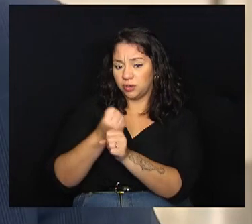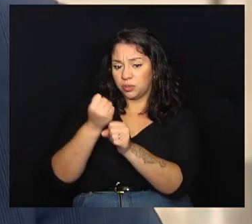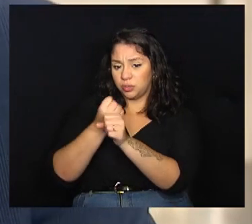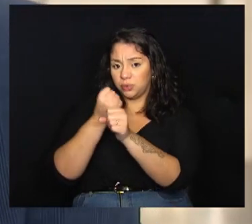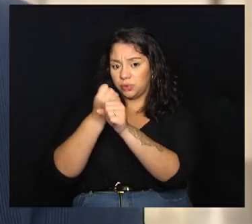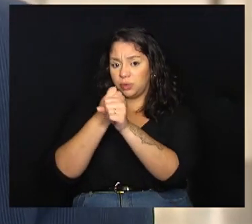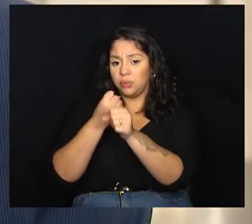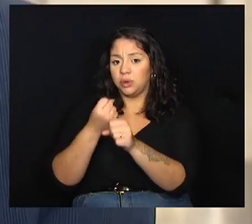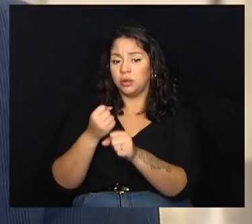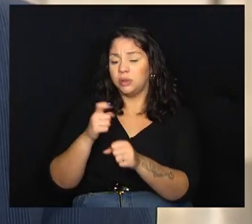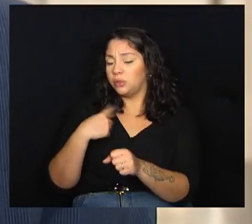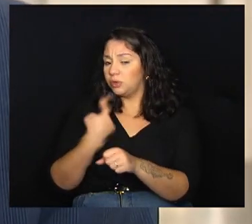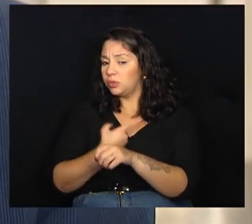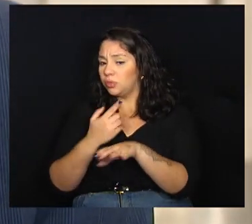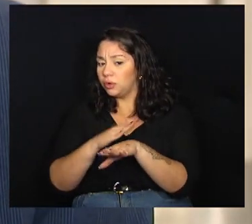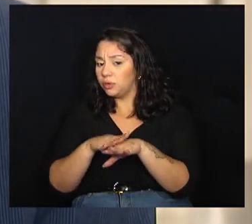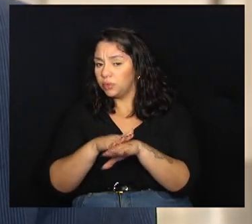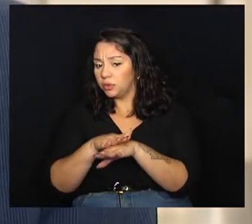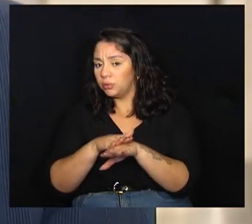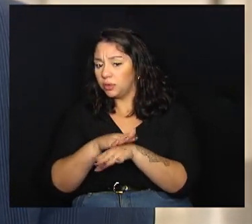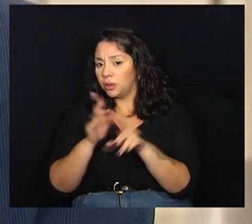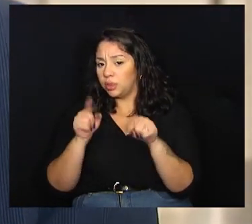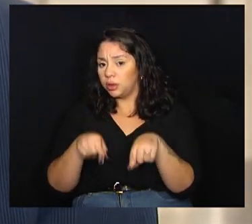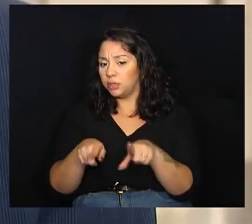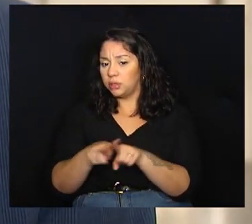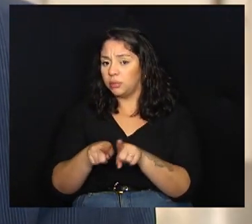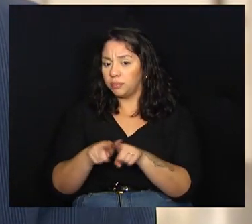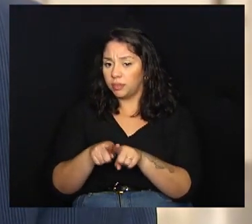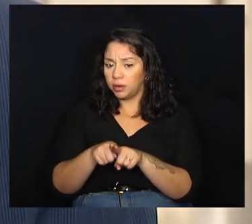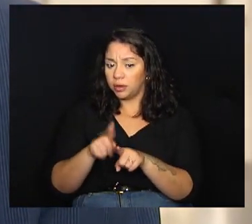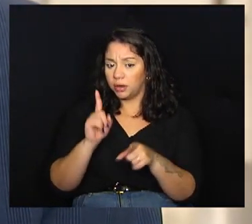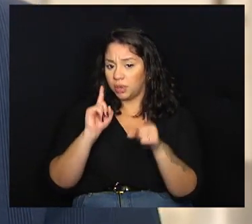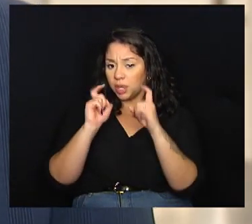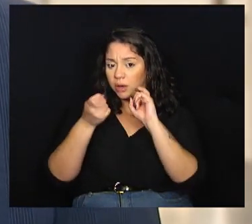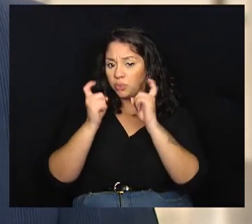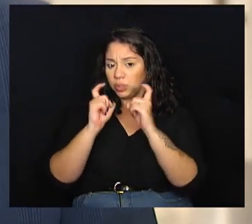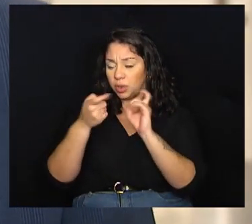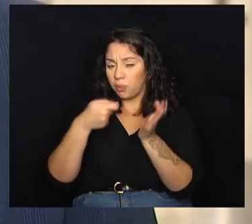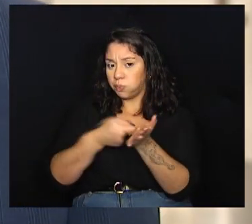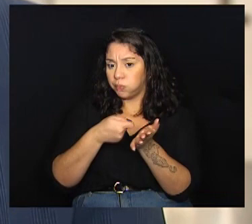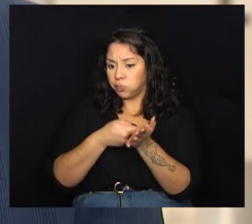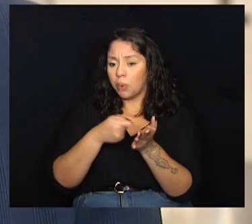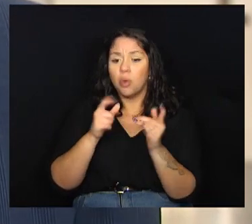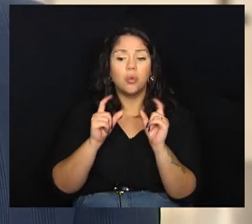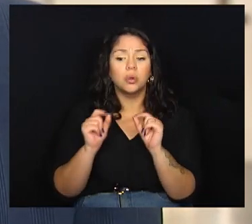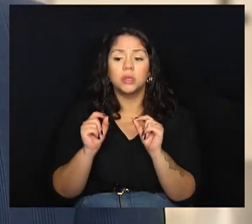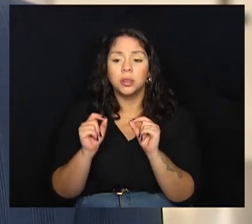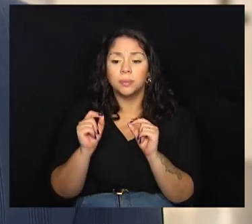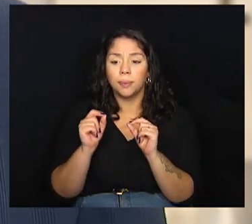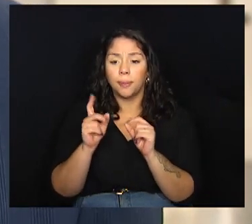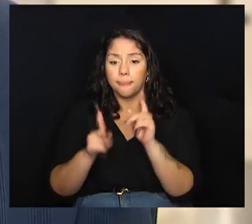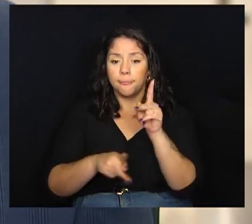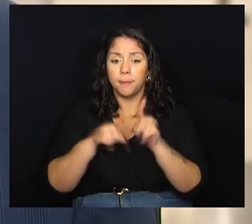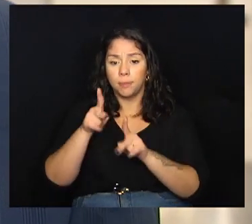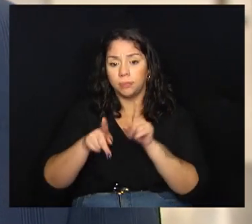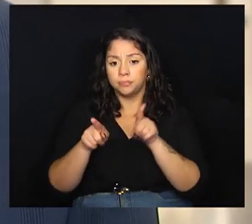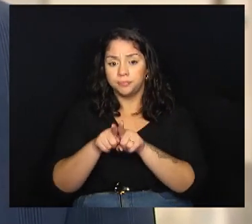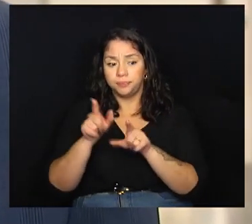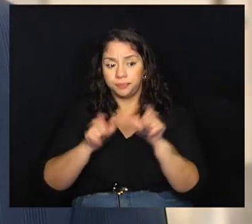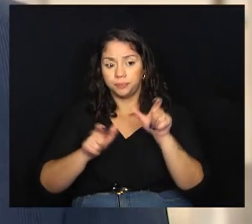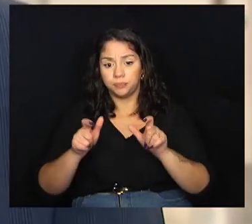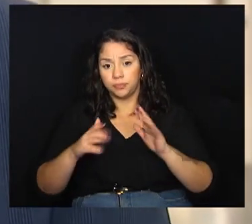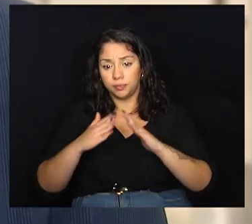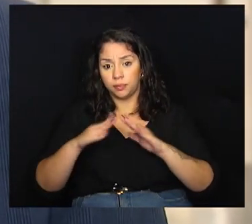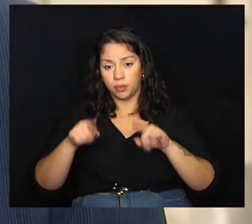gente conversamos aqui também na nossa reunião. Mas o que o público e os munícipes da cidade de Campinas